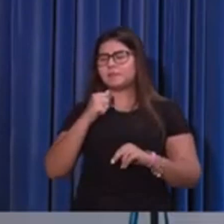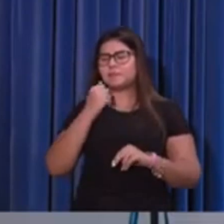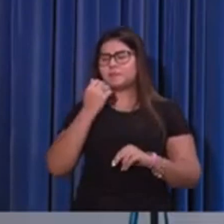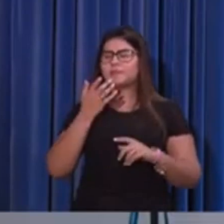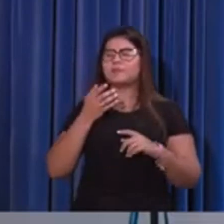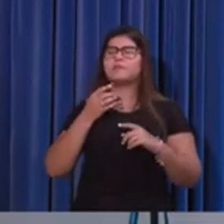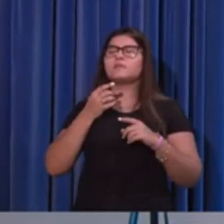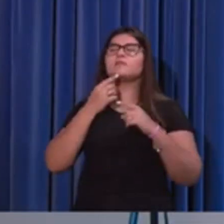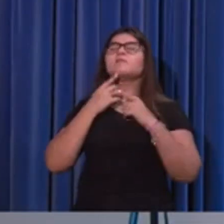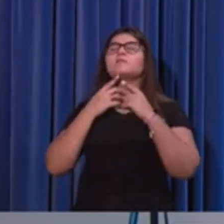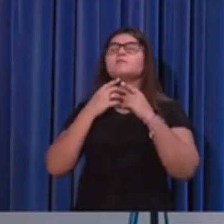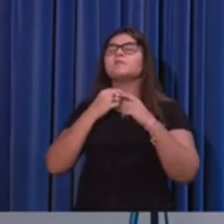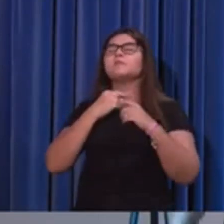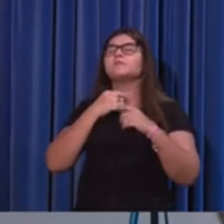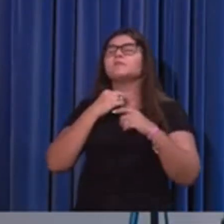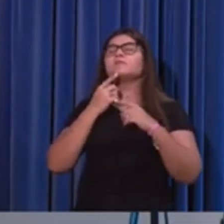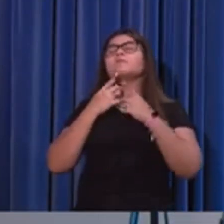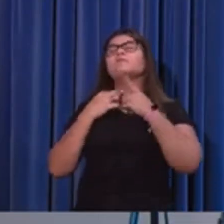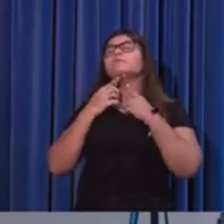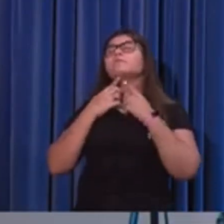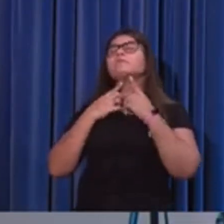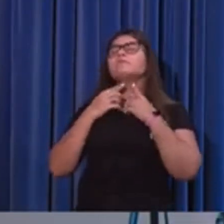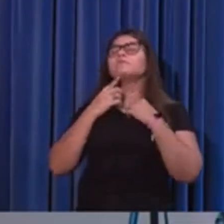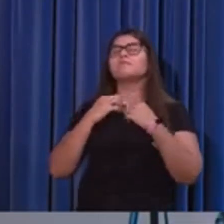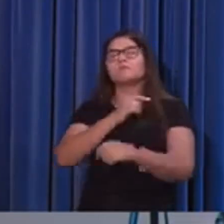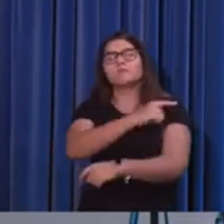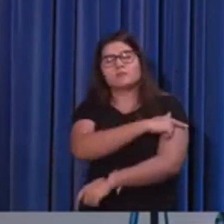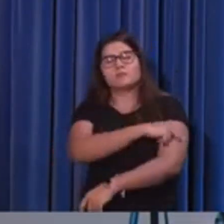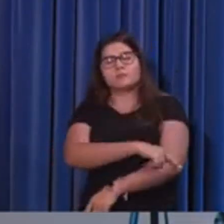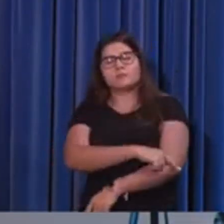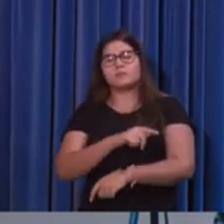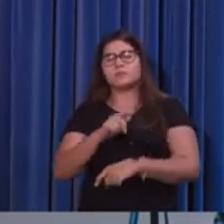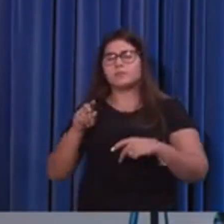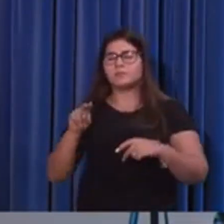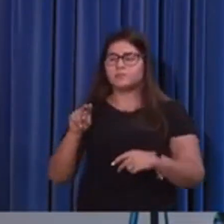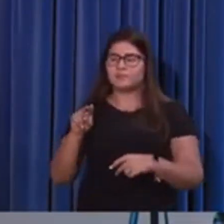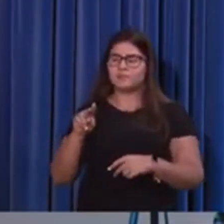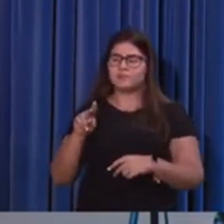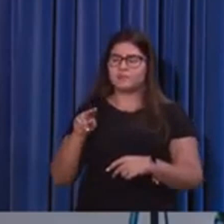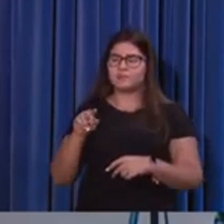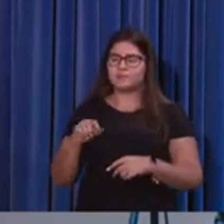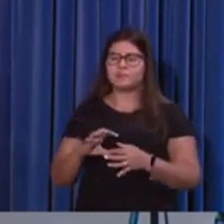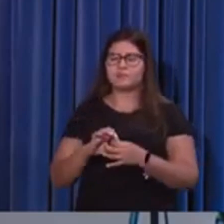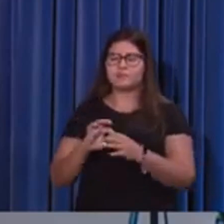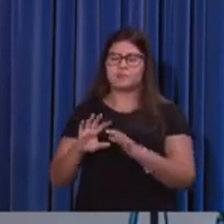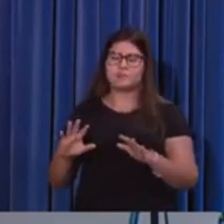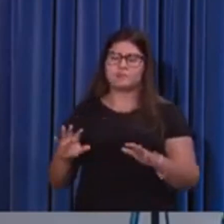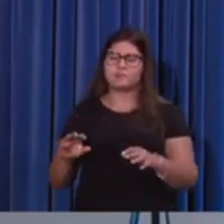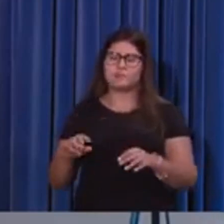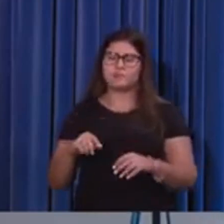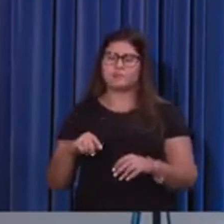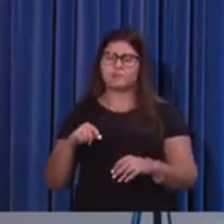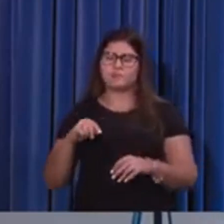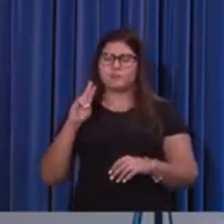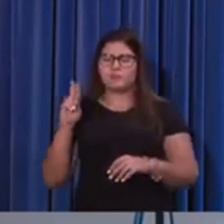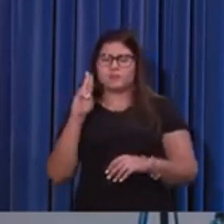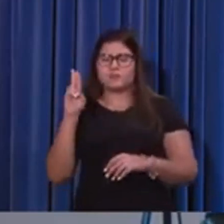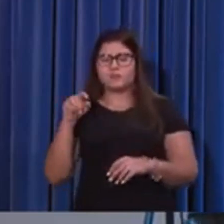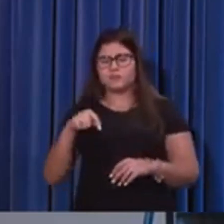vontade, pela gentileza dos irmãos, para ceder esse local e